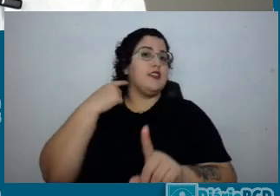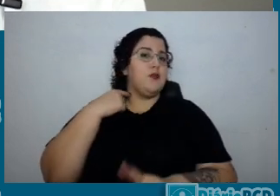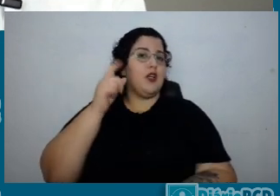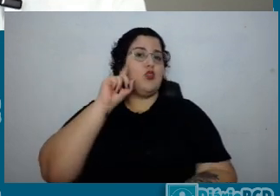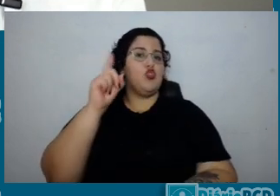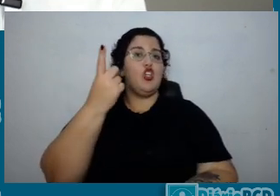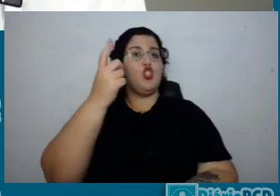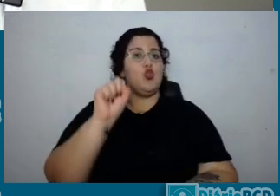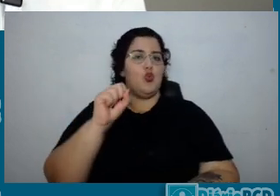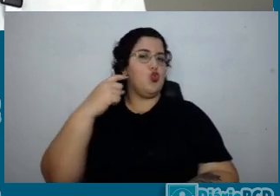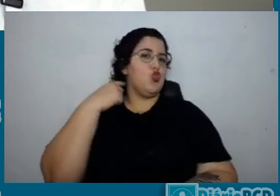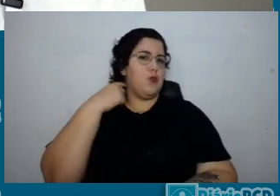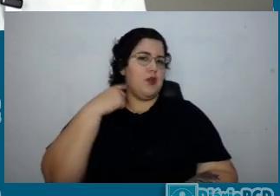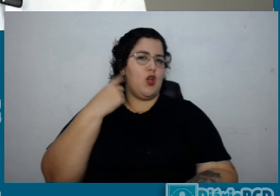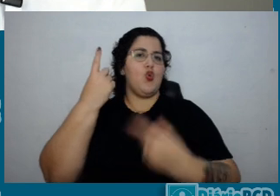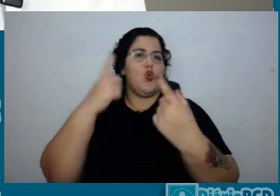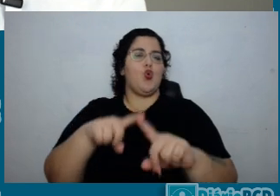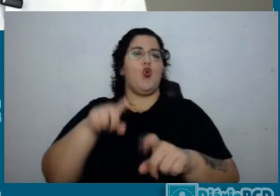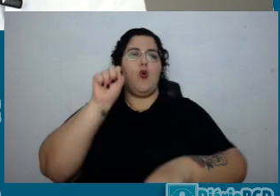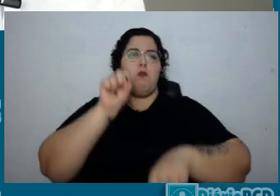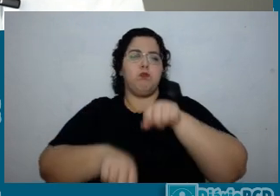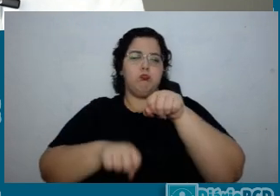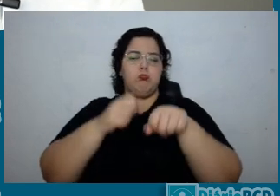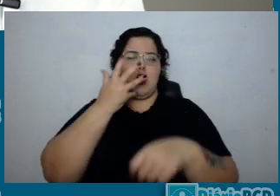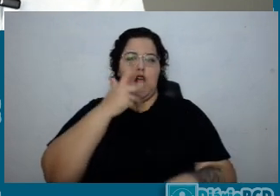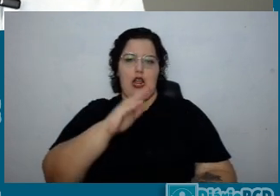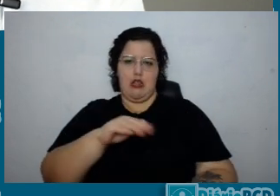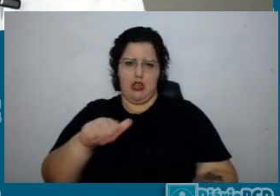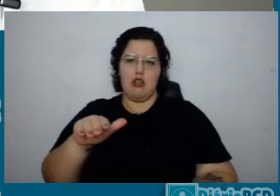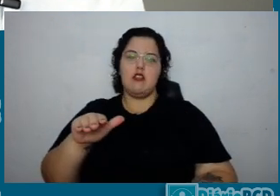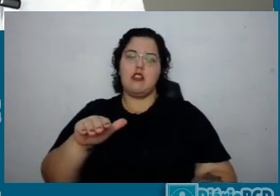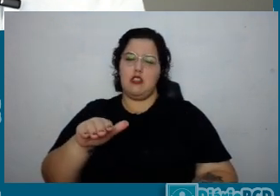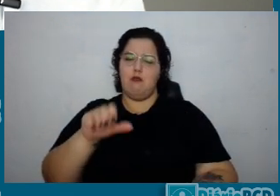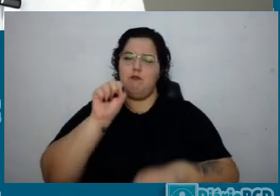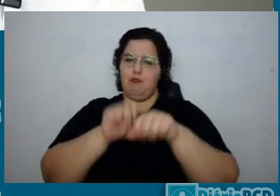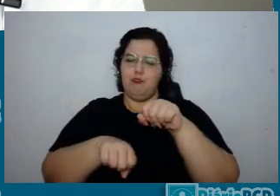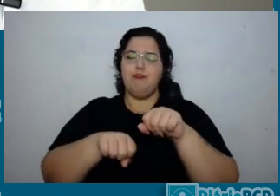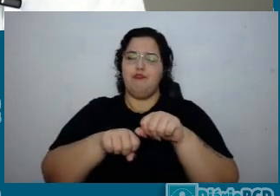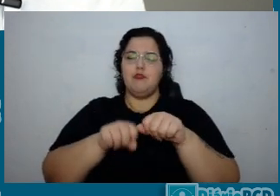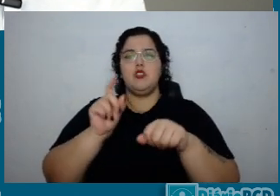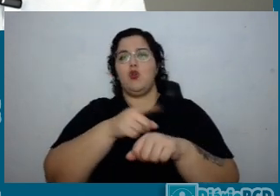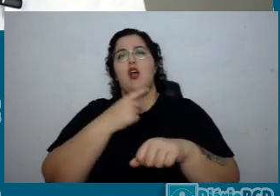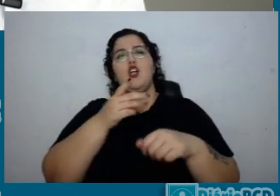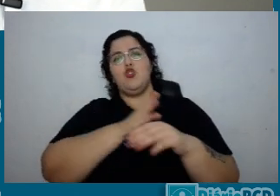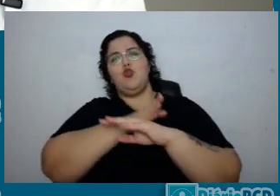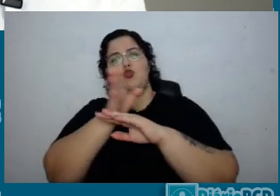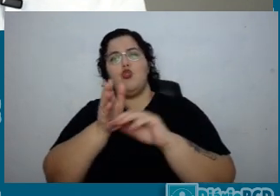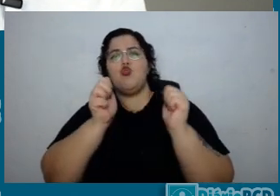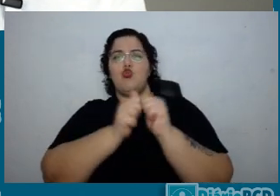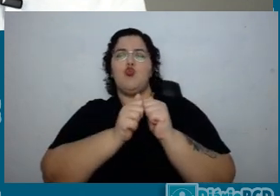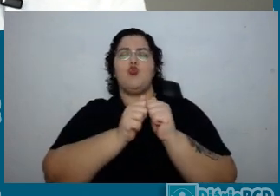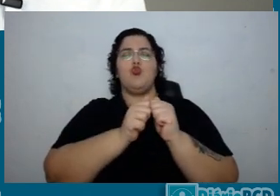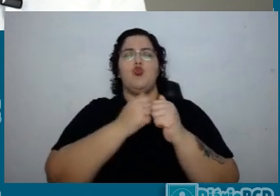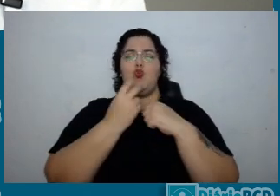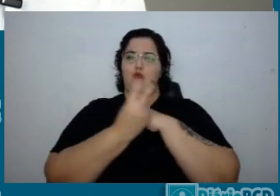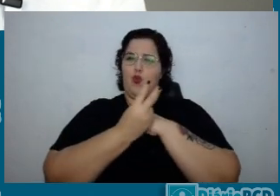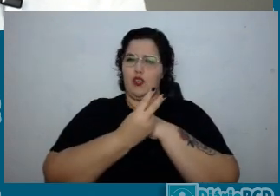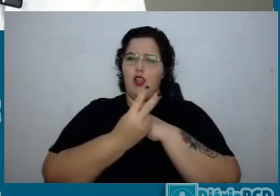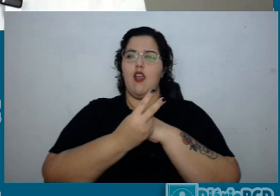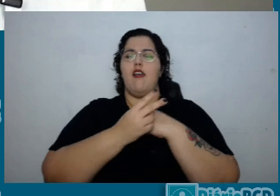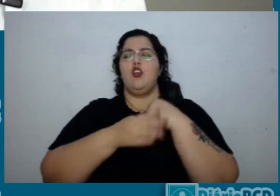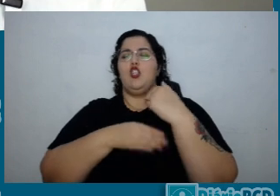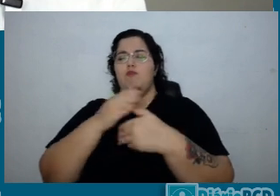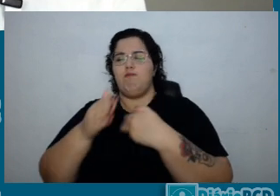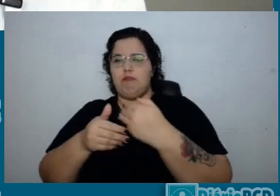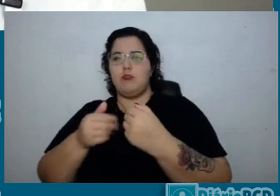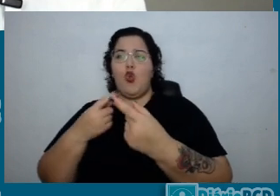18 de maio, né, dia de combate ao abuso sexual infantil, e levamos o Eu Me Protejo junto, né, e